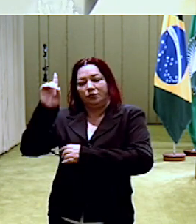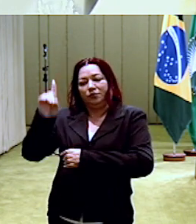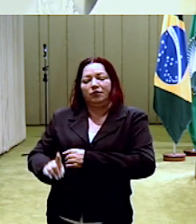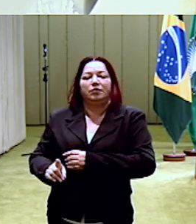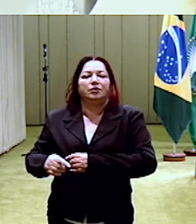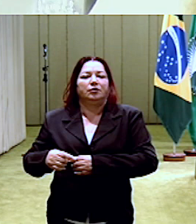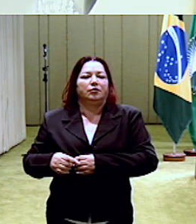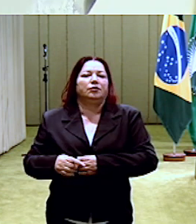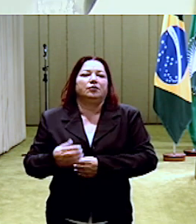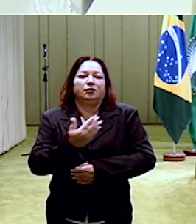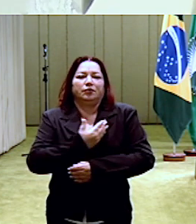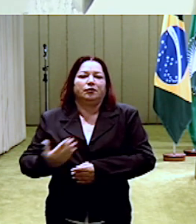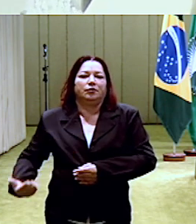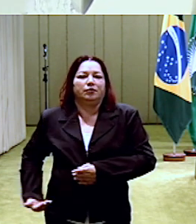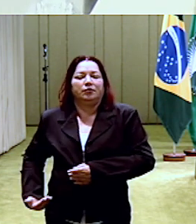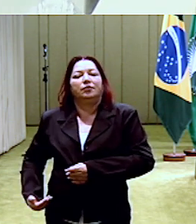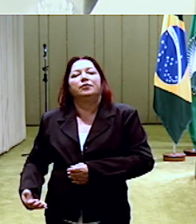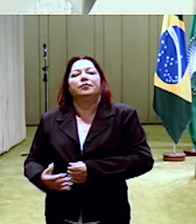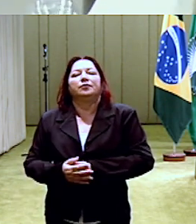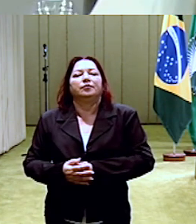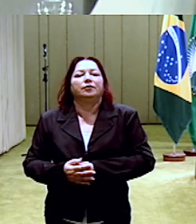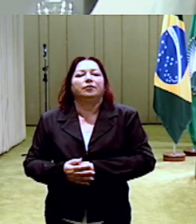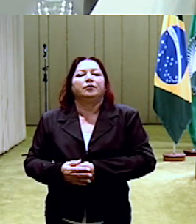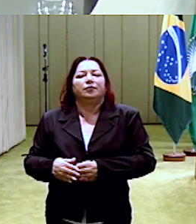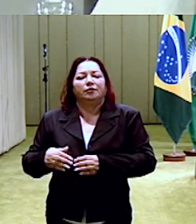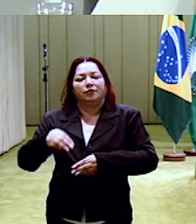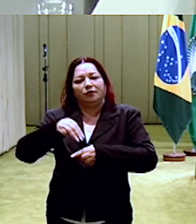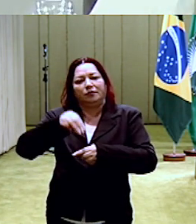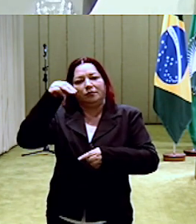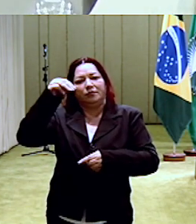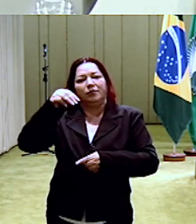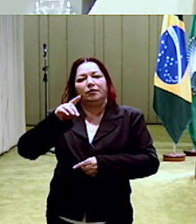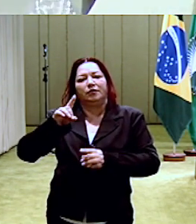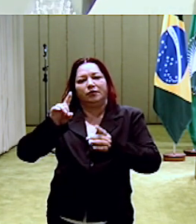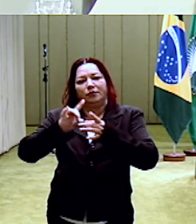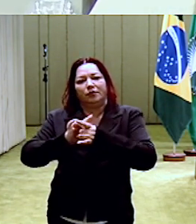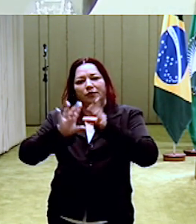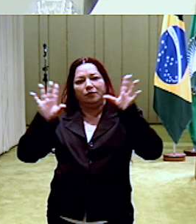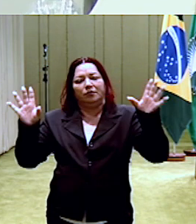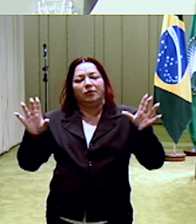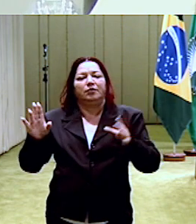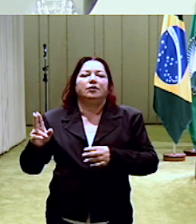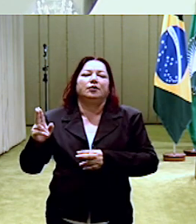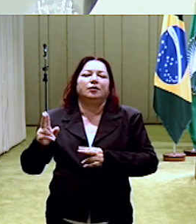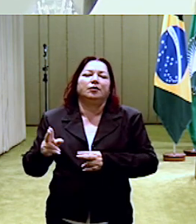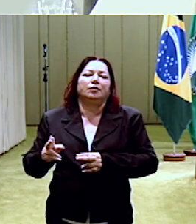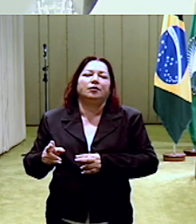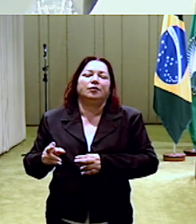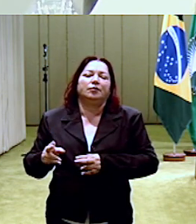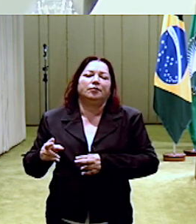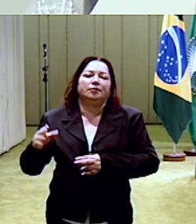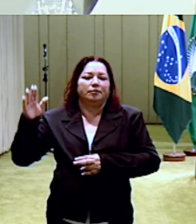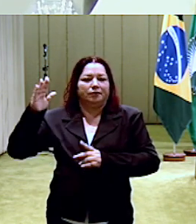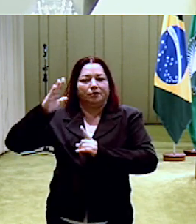Público, Instituto Brasileiro de Desenvolvimento e Pesquisa, mestrando em Direitos Humanos e Democracia pela Universidade Federal do Paraná.